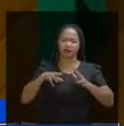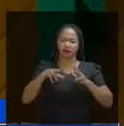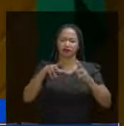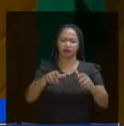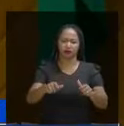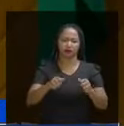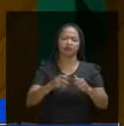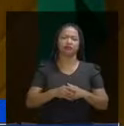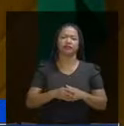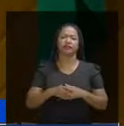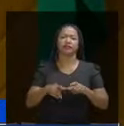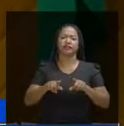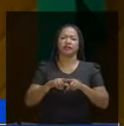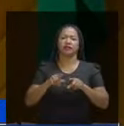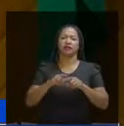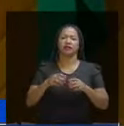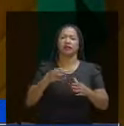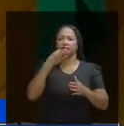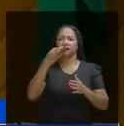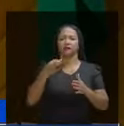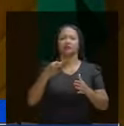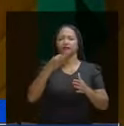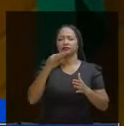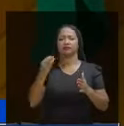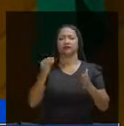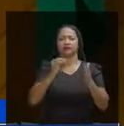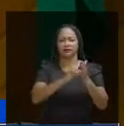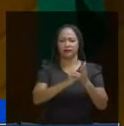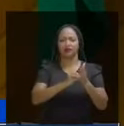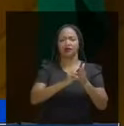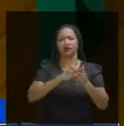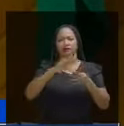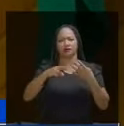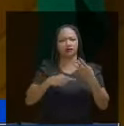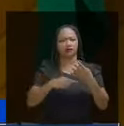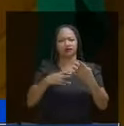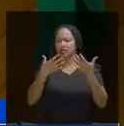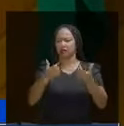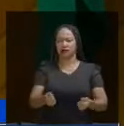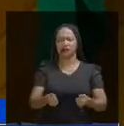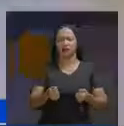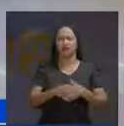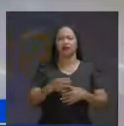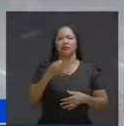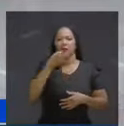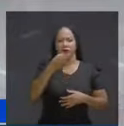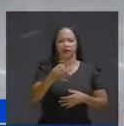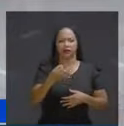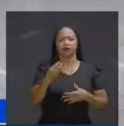integralidade. Assim, o parecer do MPE é pelo não provimento do recurso. É o parecer, excelência.